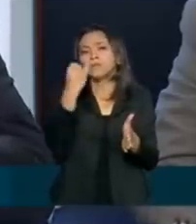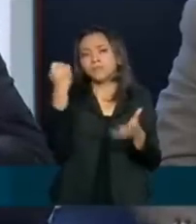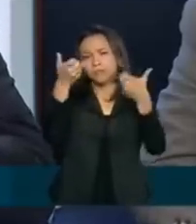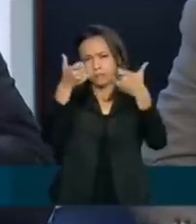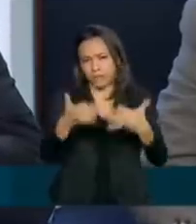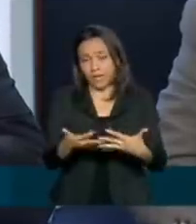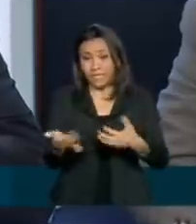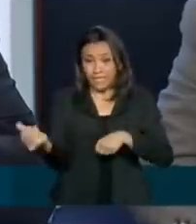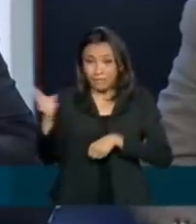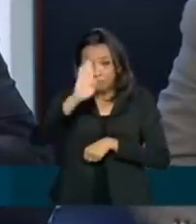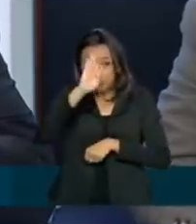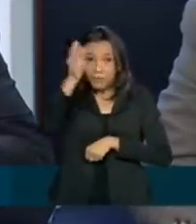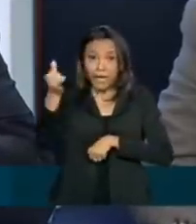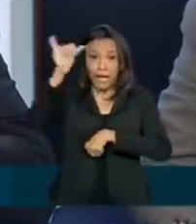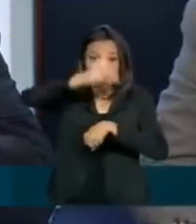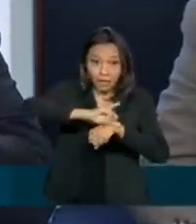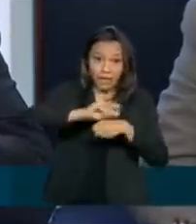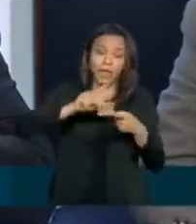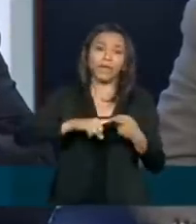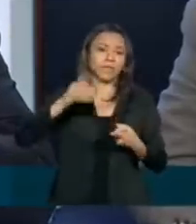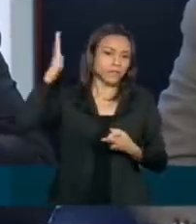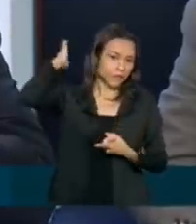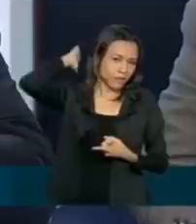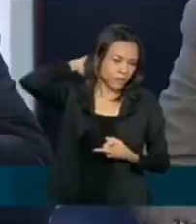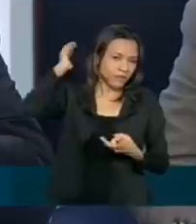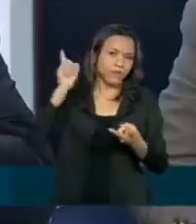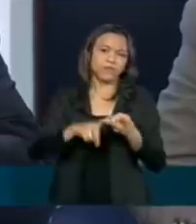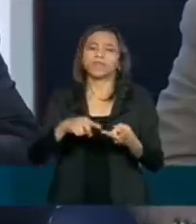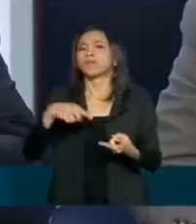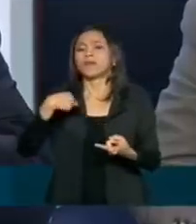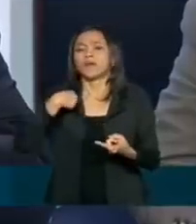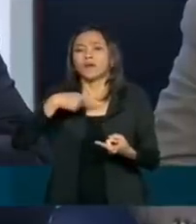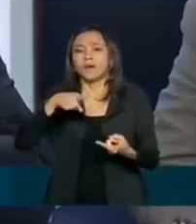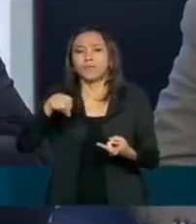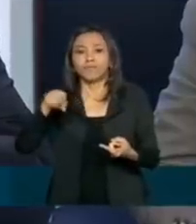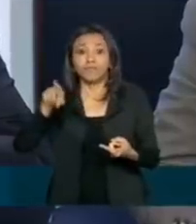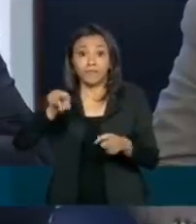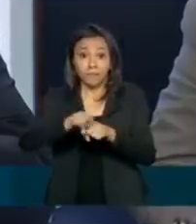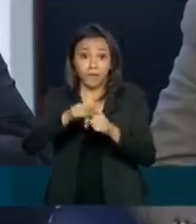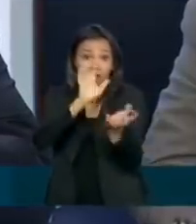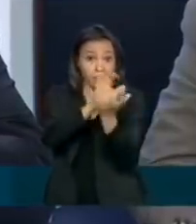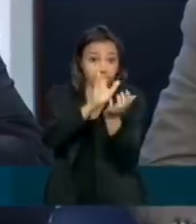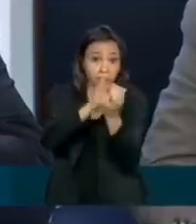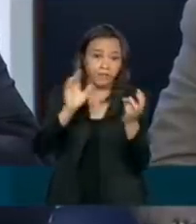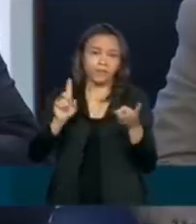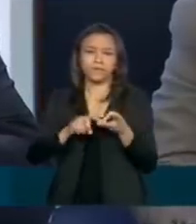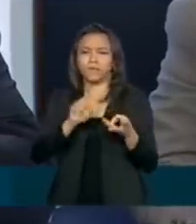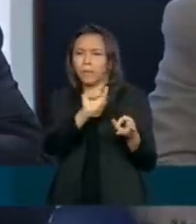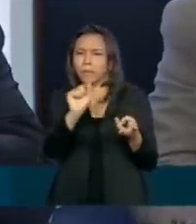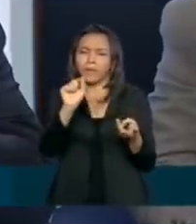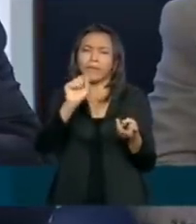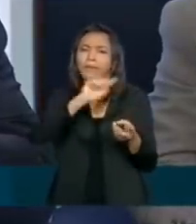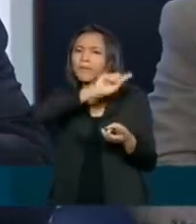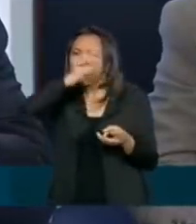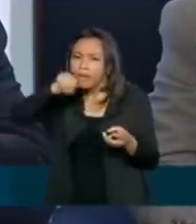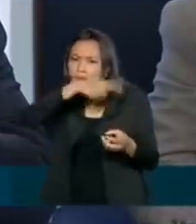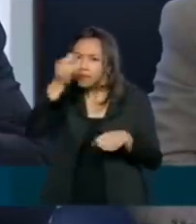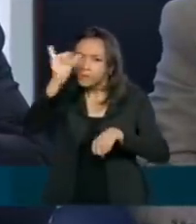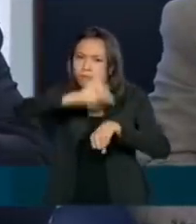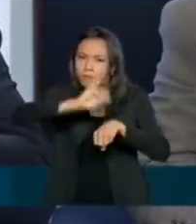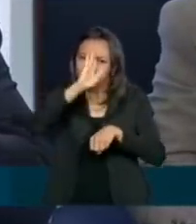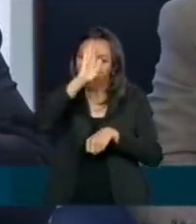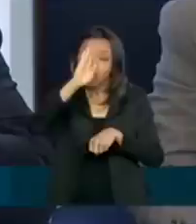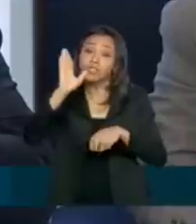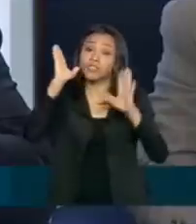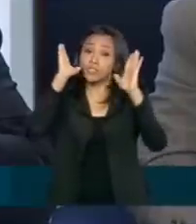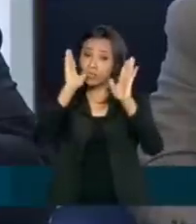capitais principais, Manaus, Belém, Fortaleza, Recife, São Luís, Teresina, e praticamente todas elas nessa primeira linha, já